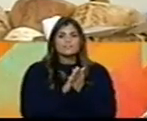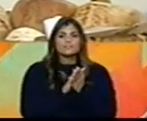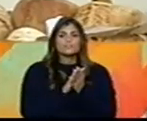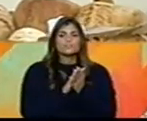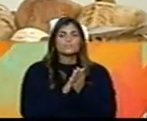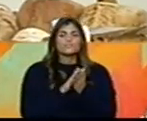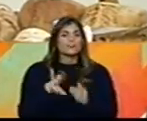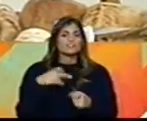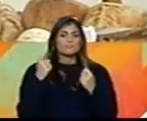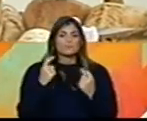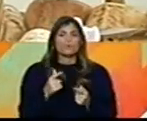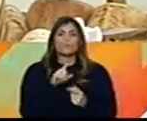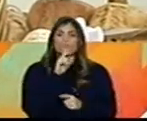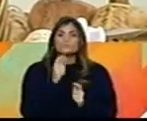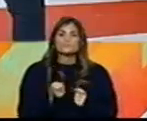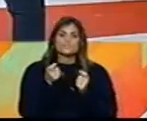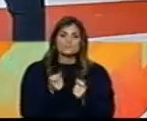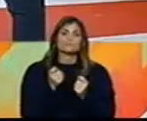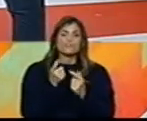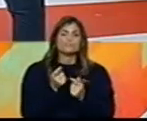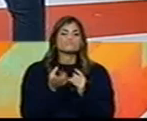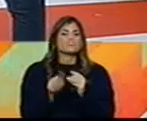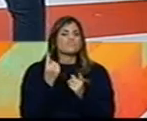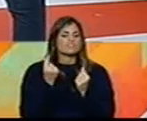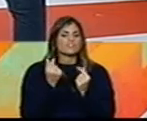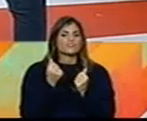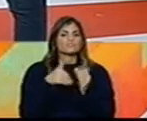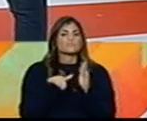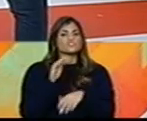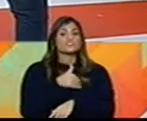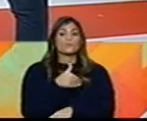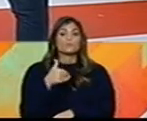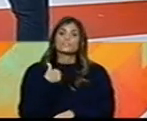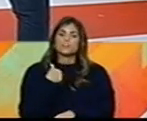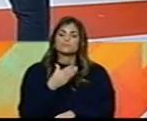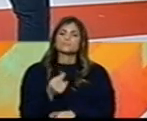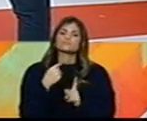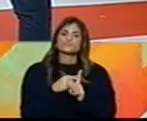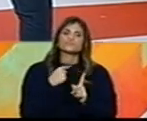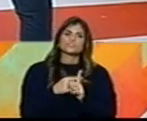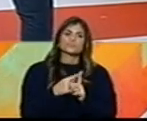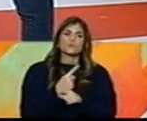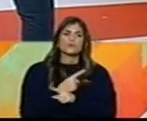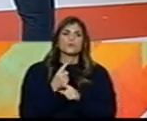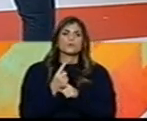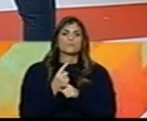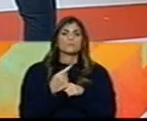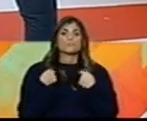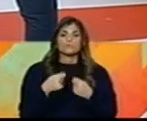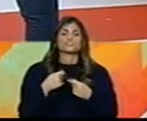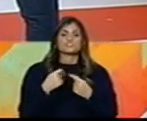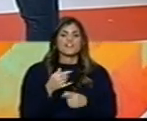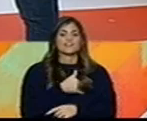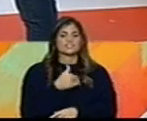vai enriquecer muito, ou podemos investir um bocadinho mais dinheiro e ter mais saúde e mais benefícios. Porque com depois não vamos gastar em saúde, não é? Exatamente.